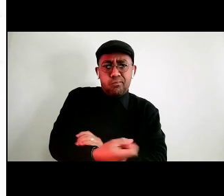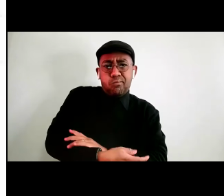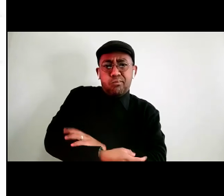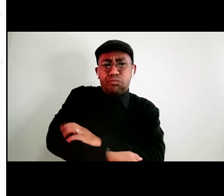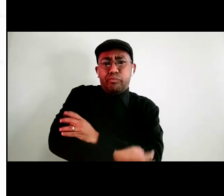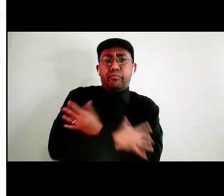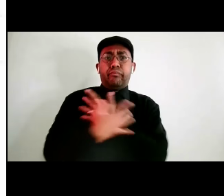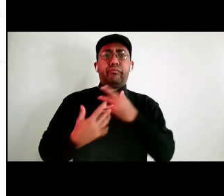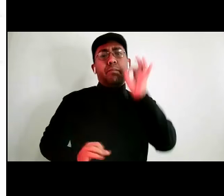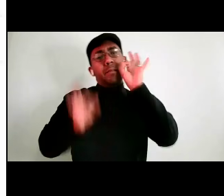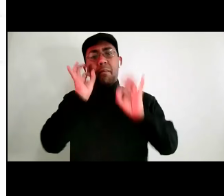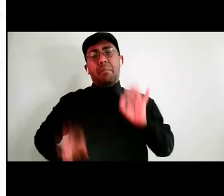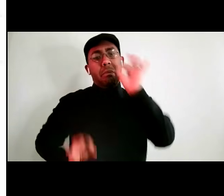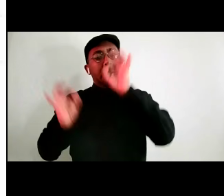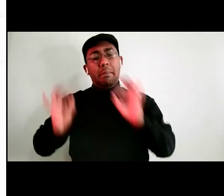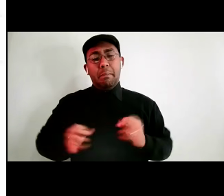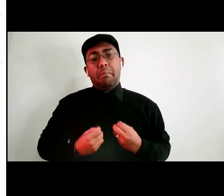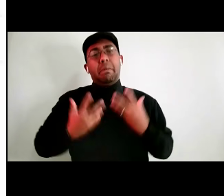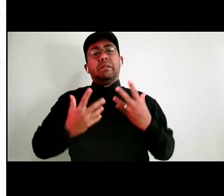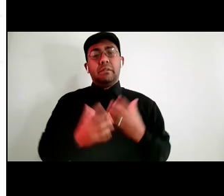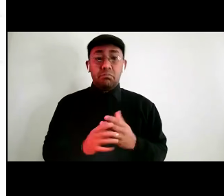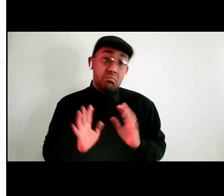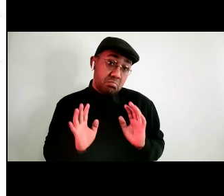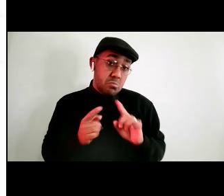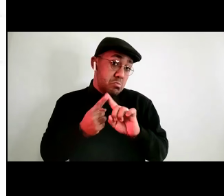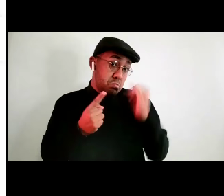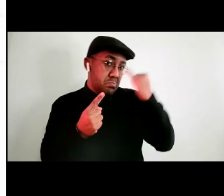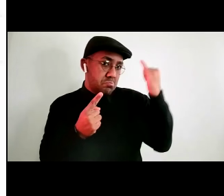do vírus ao humano. Outra das